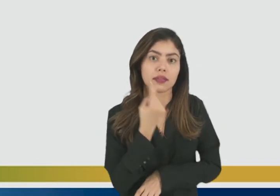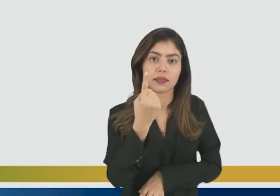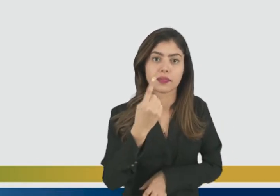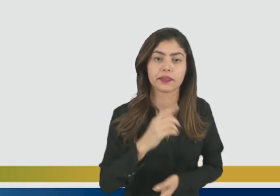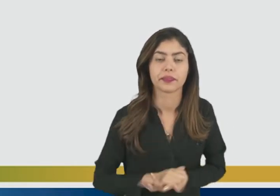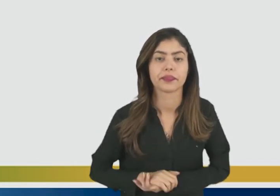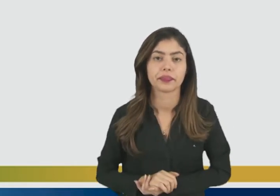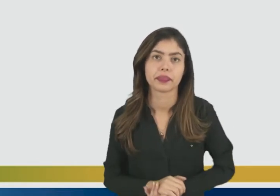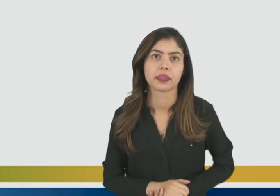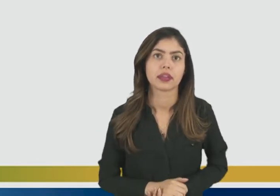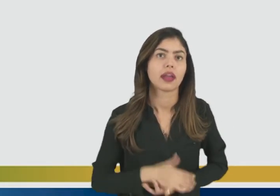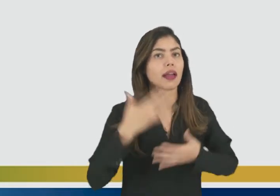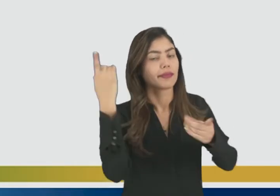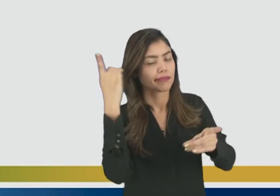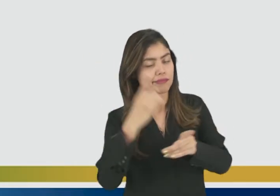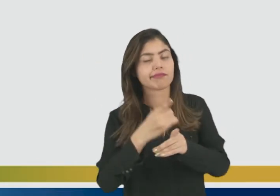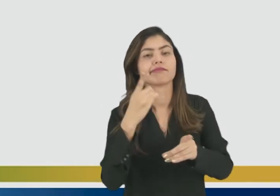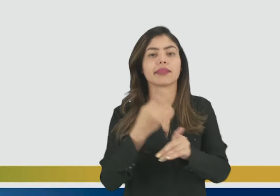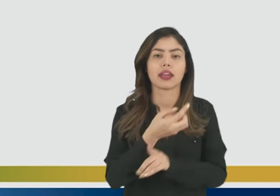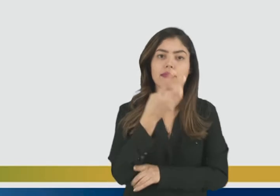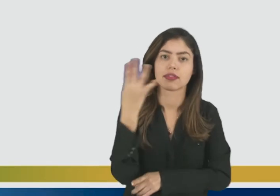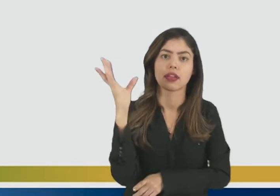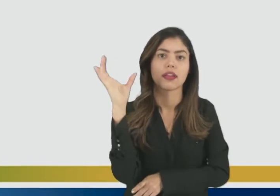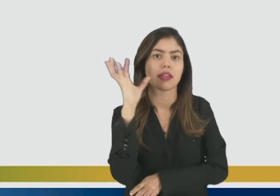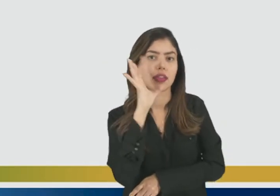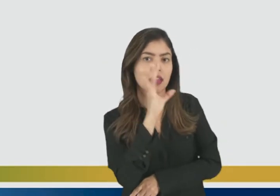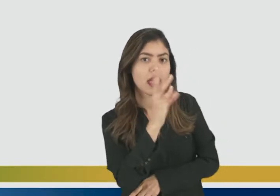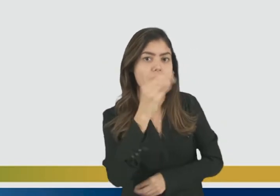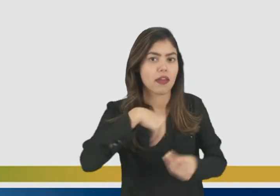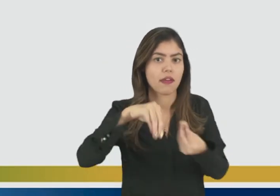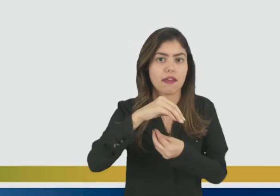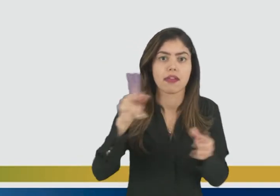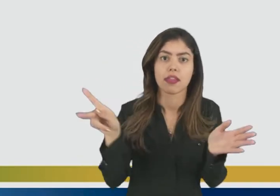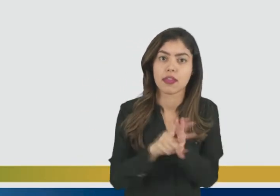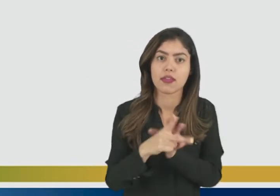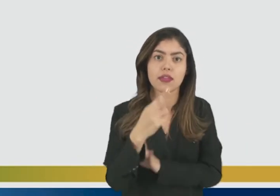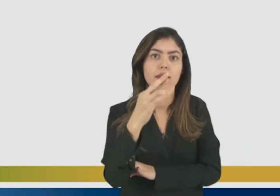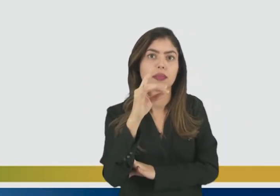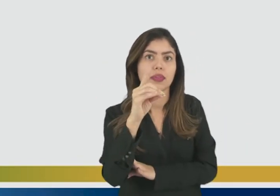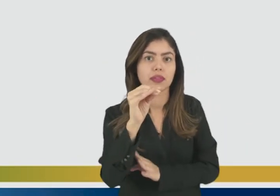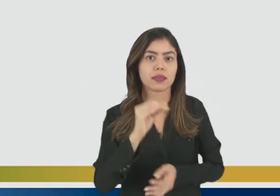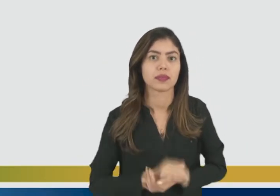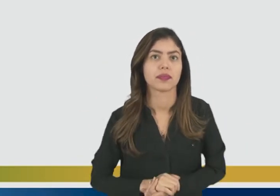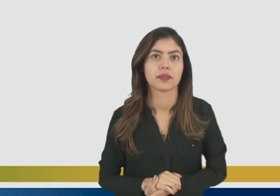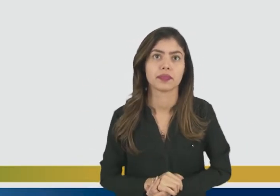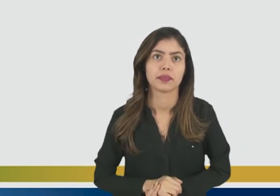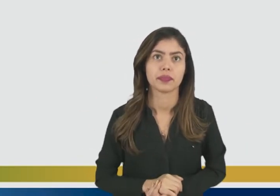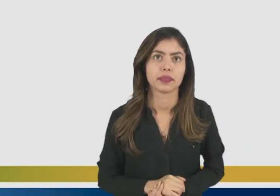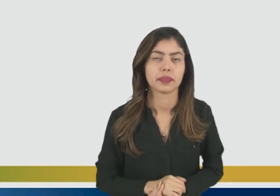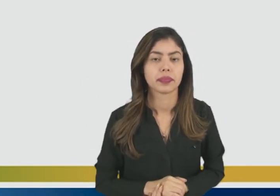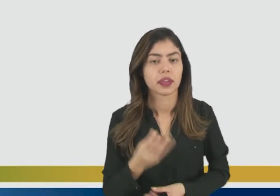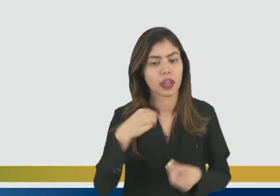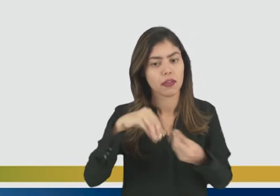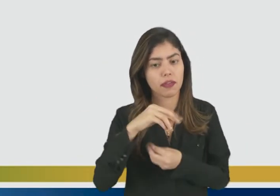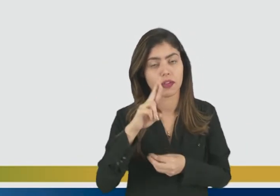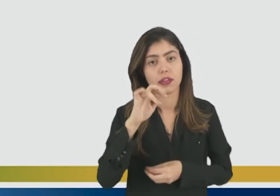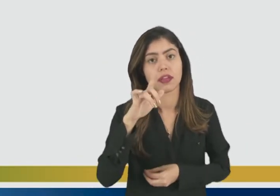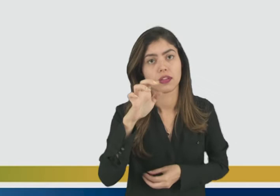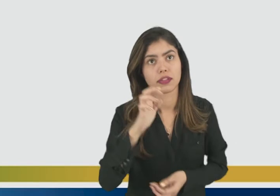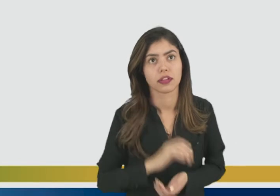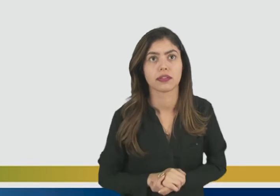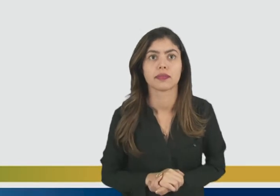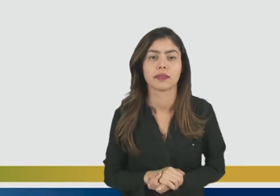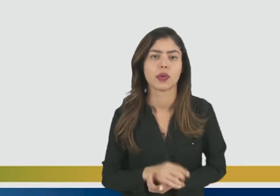Tudo bem? Então, descobri a quantidade de calor envolvida no produto e descobri a quantidade de calor envolvida no reagente.